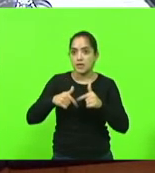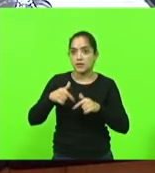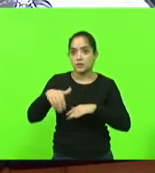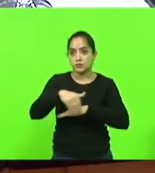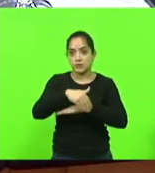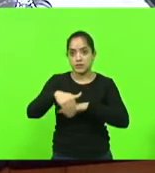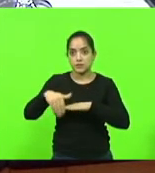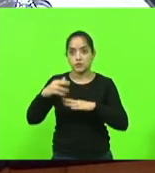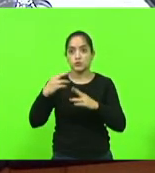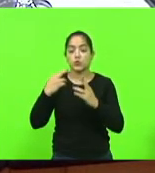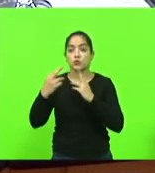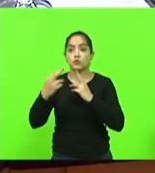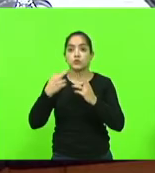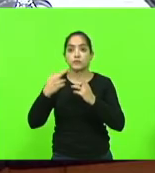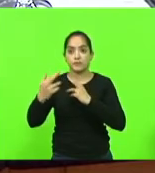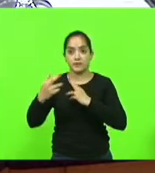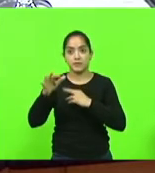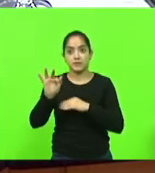nas rodovias federais.